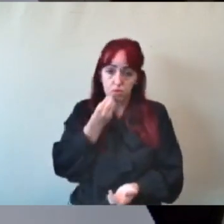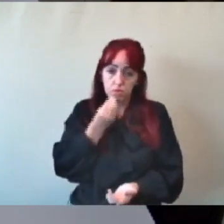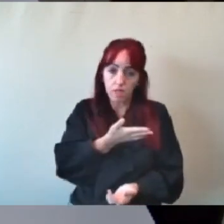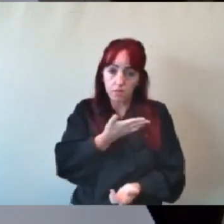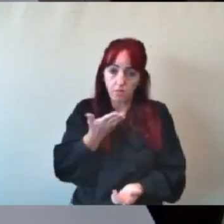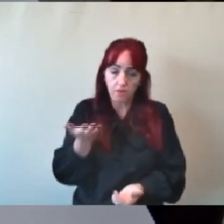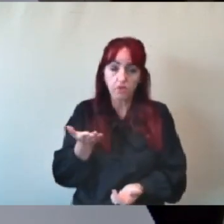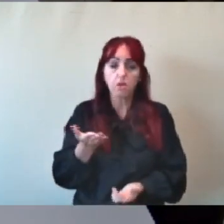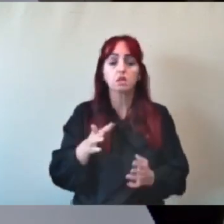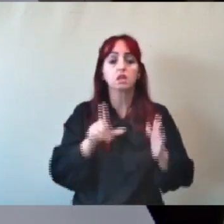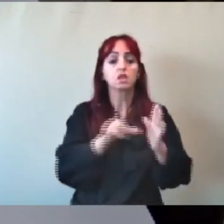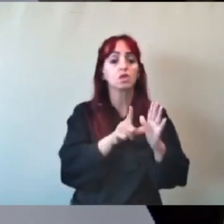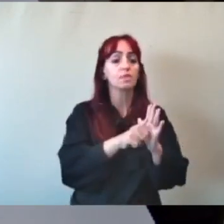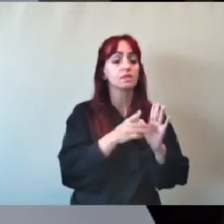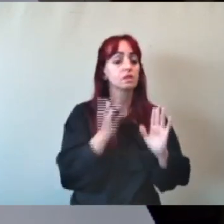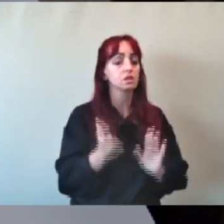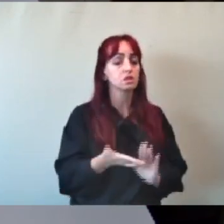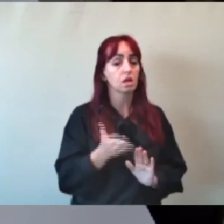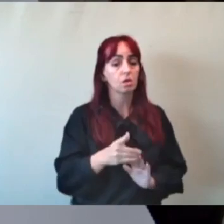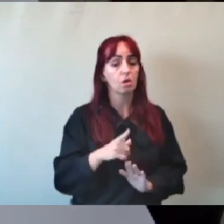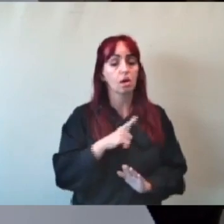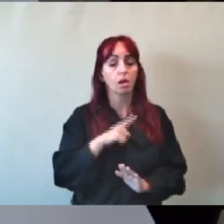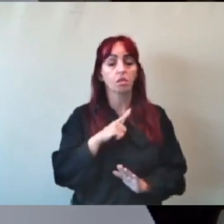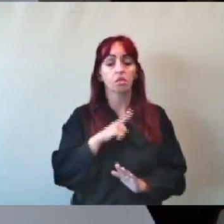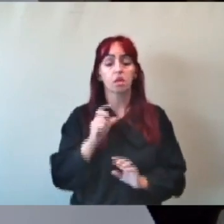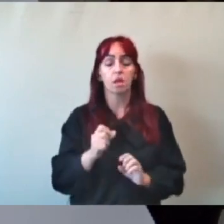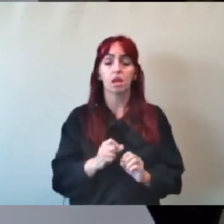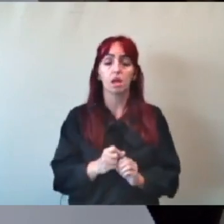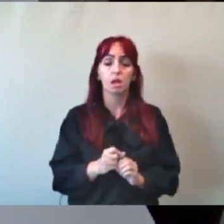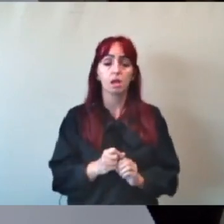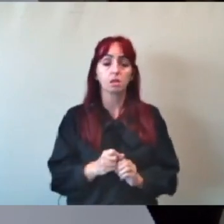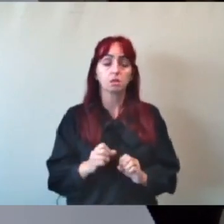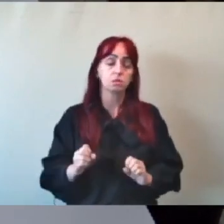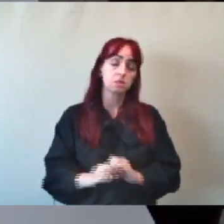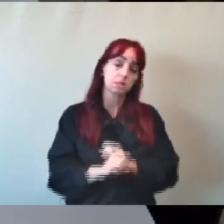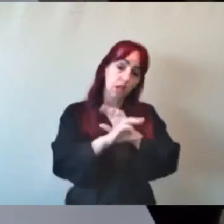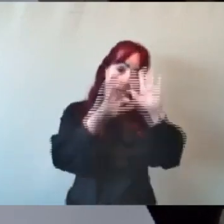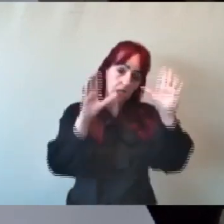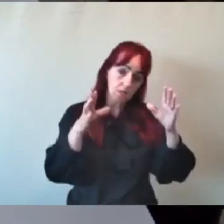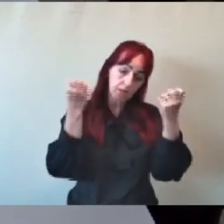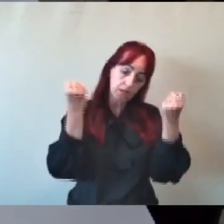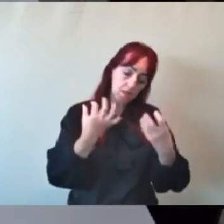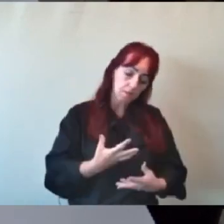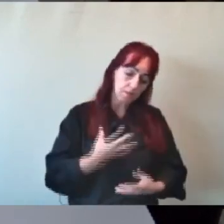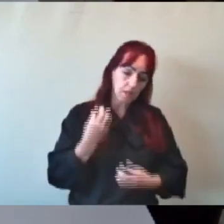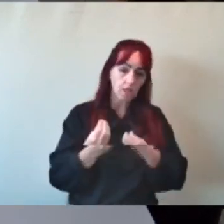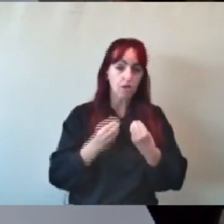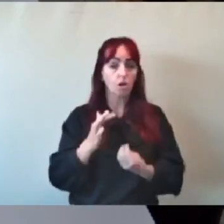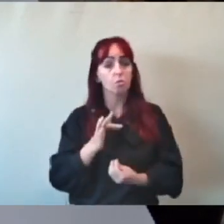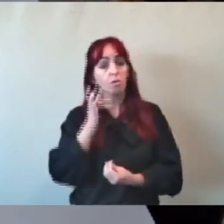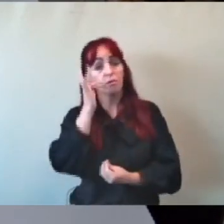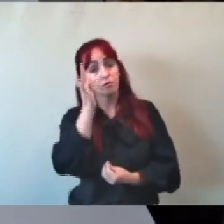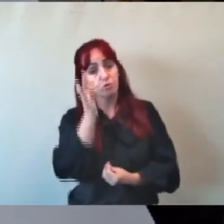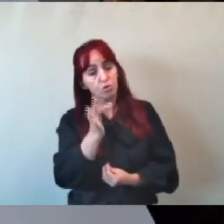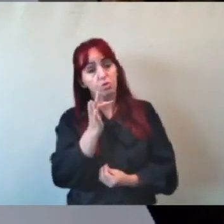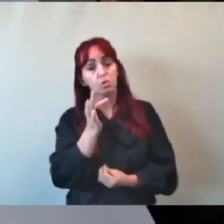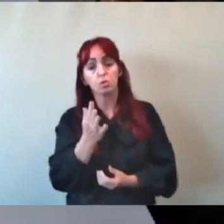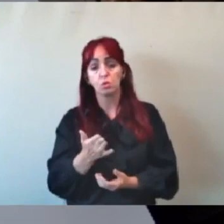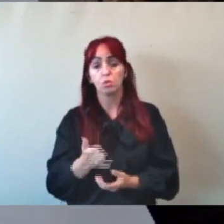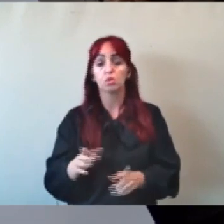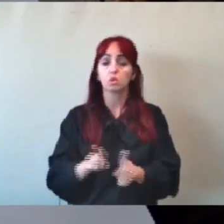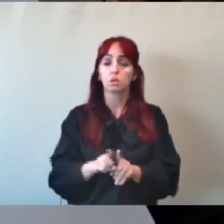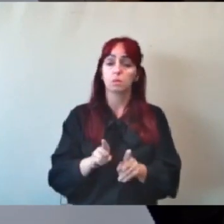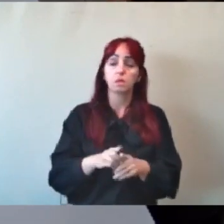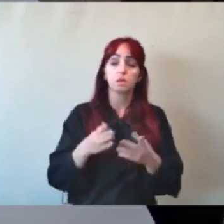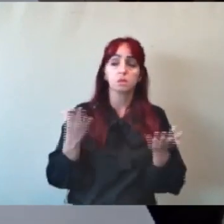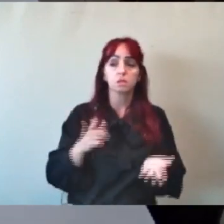agora tenham um esclarecimento, né, sobre as futuras pretensões, ou se já houve alguma pretensão